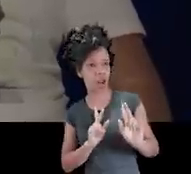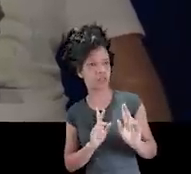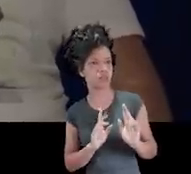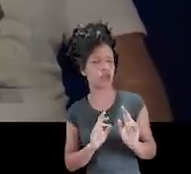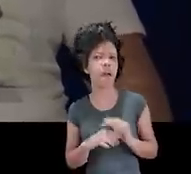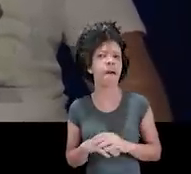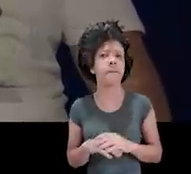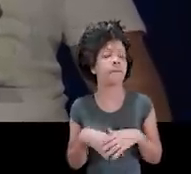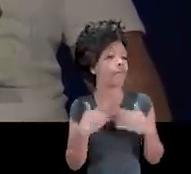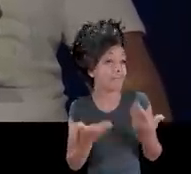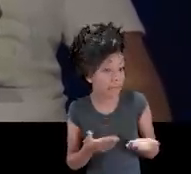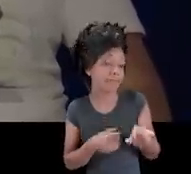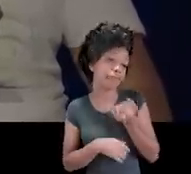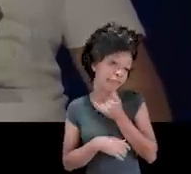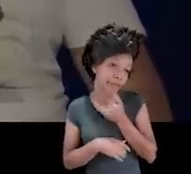Tudo mais. Até que,